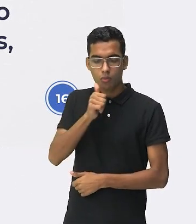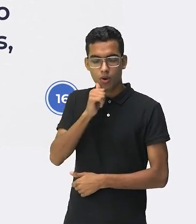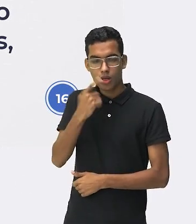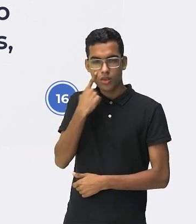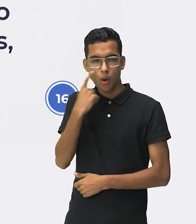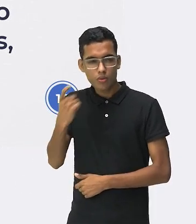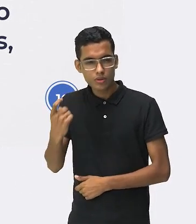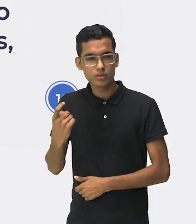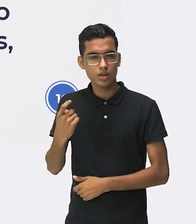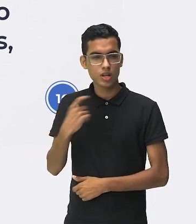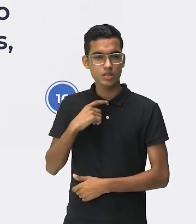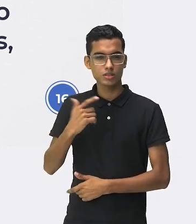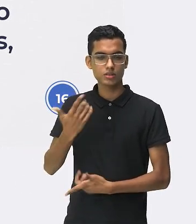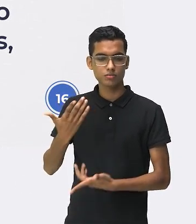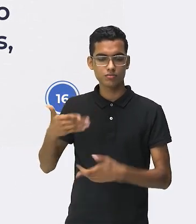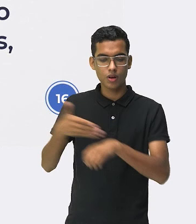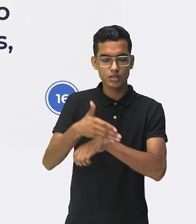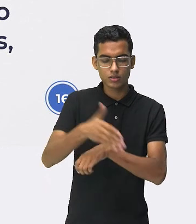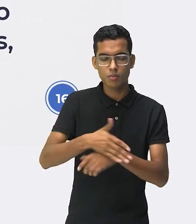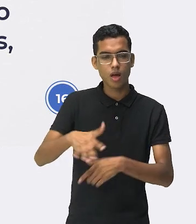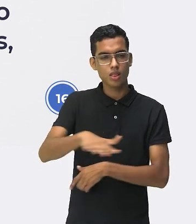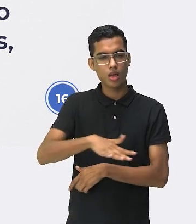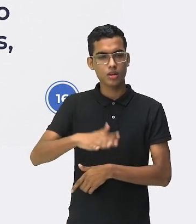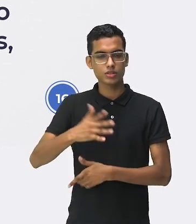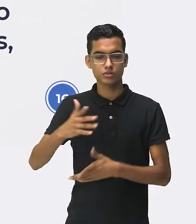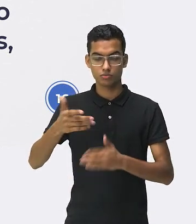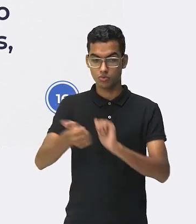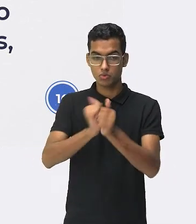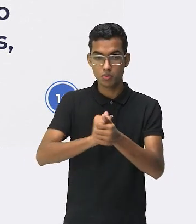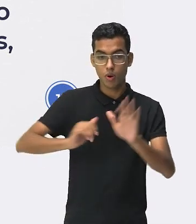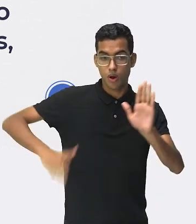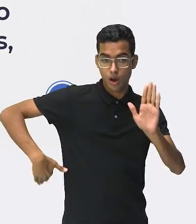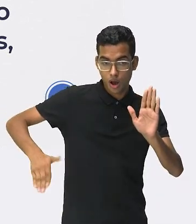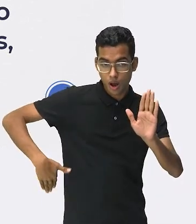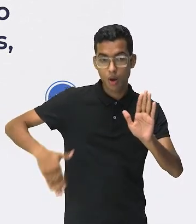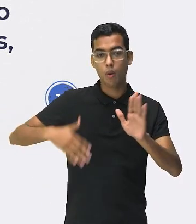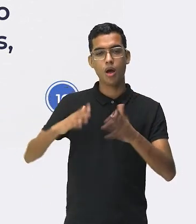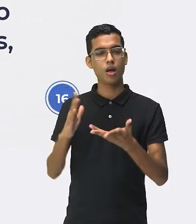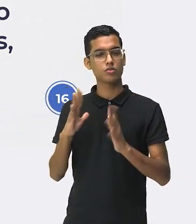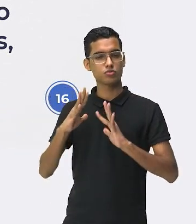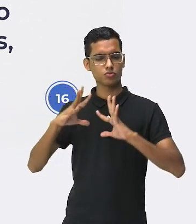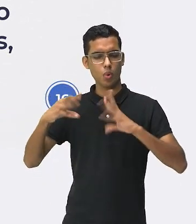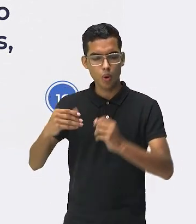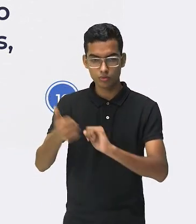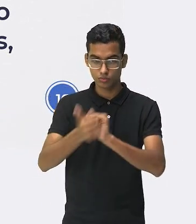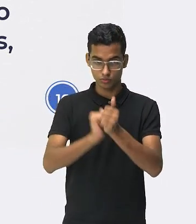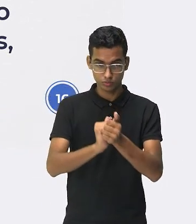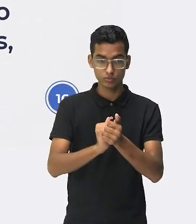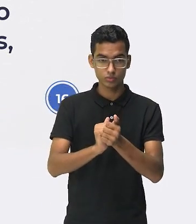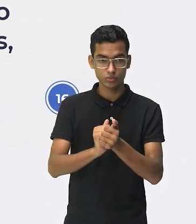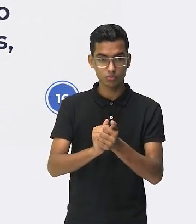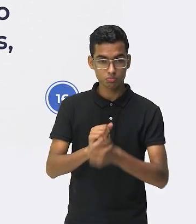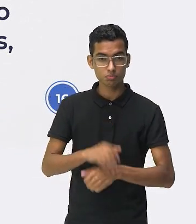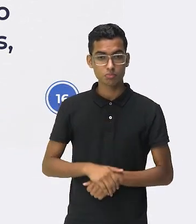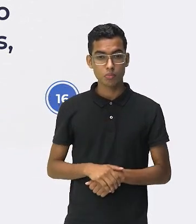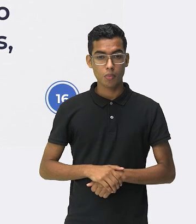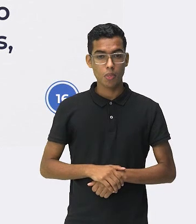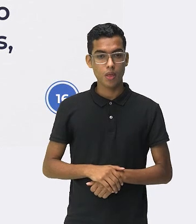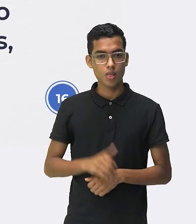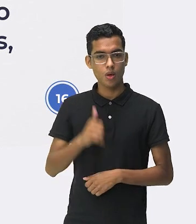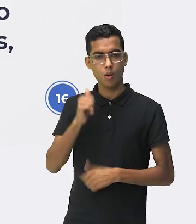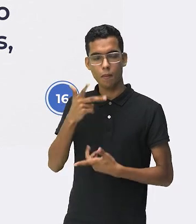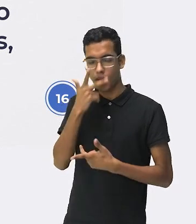de esportes aquáticos como terrestres. O modelo de mulher frágil já parece coisa do passado, principalmente no